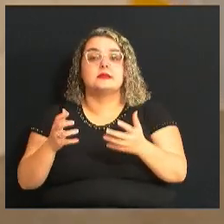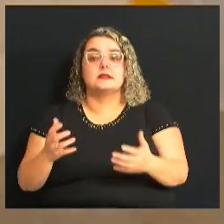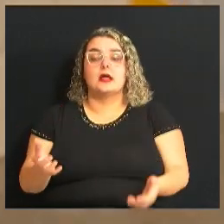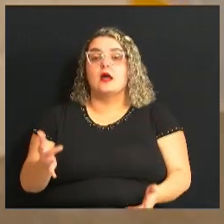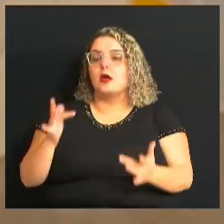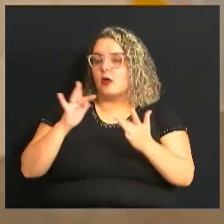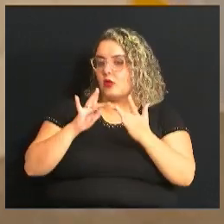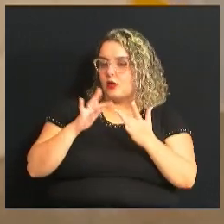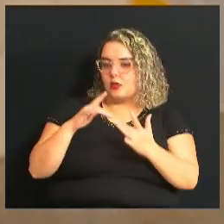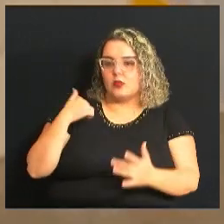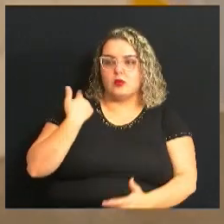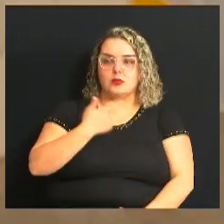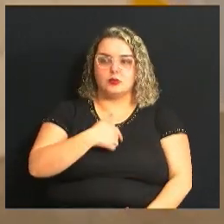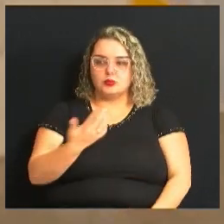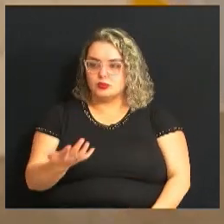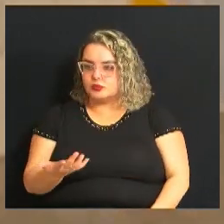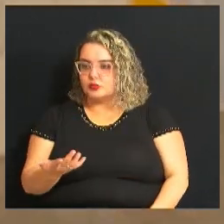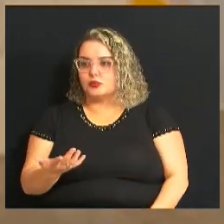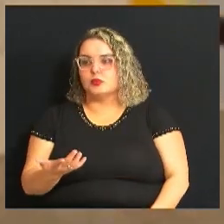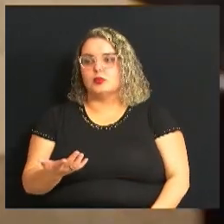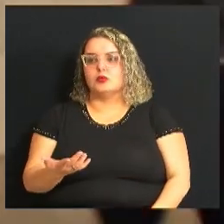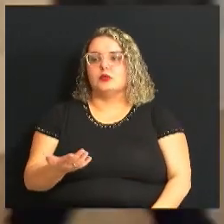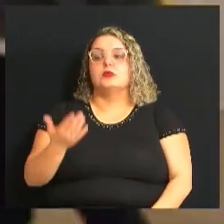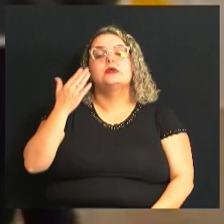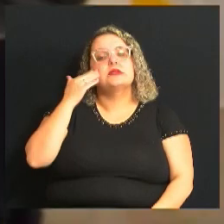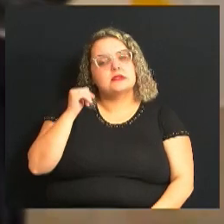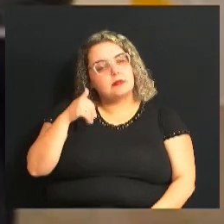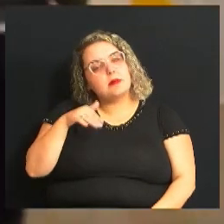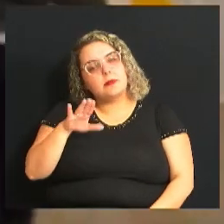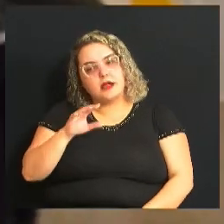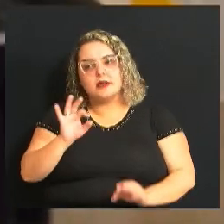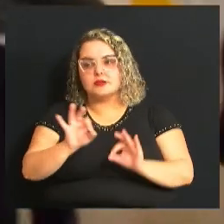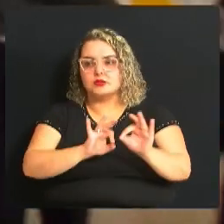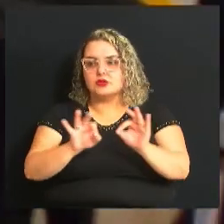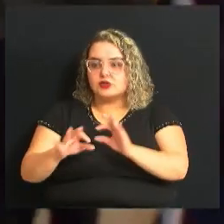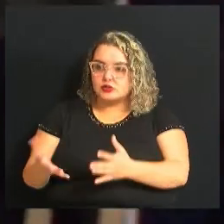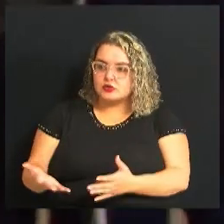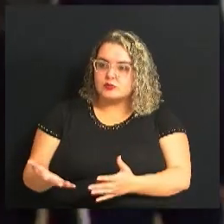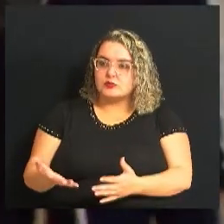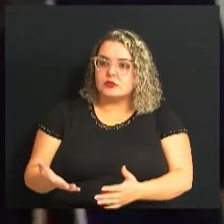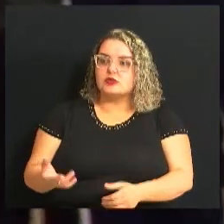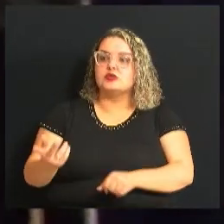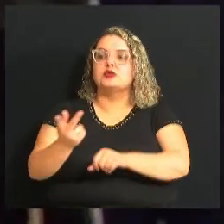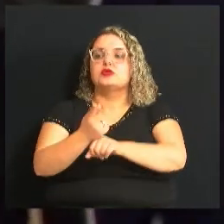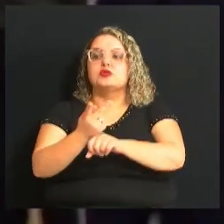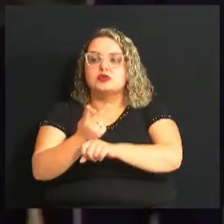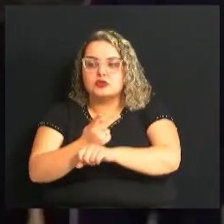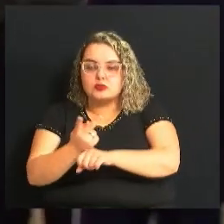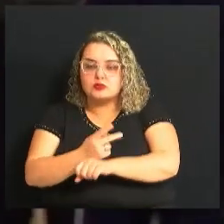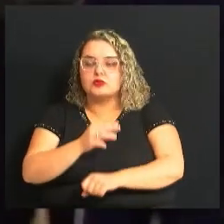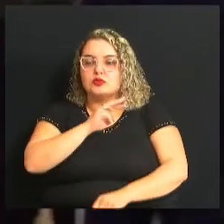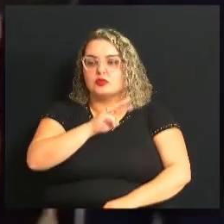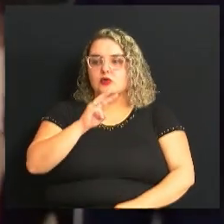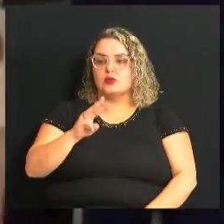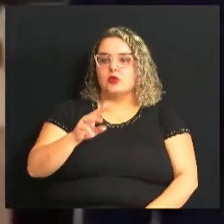com nós, conosco, saber um pouquinho mais sobre o projeto, só procurar o nosso site,